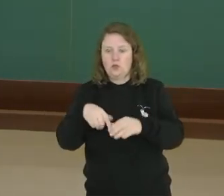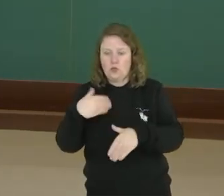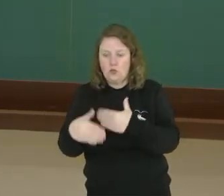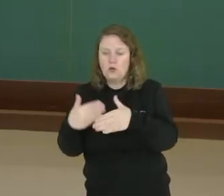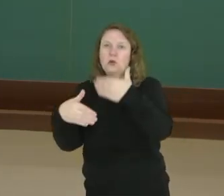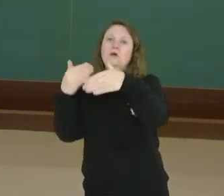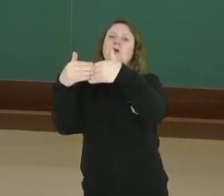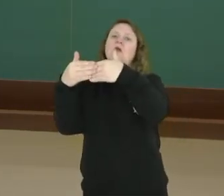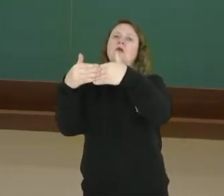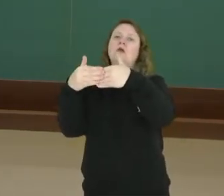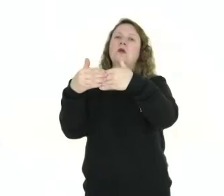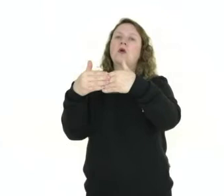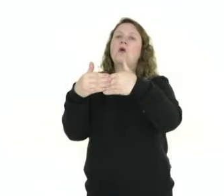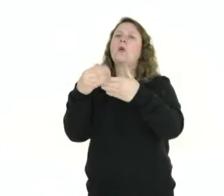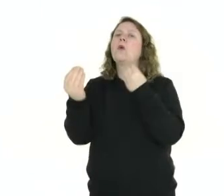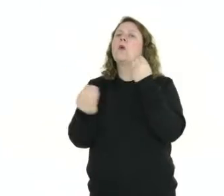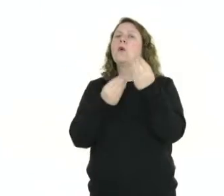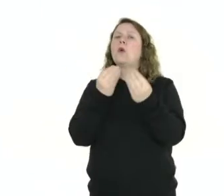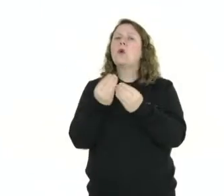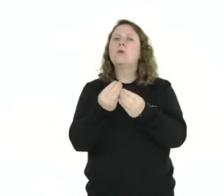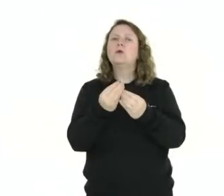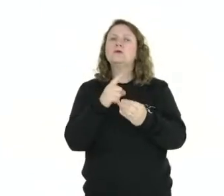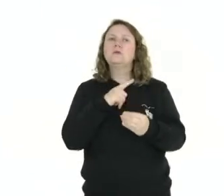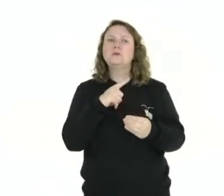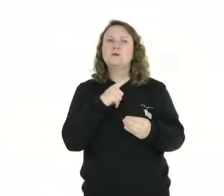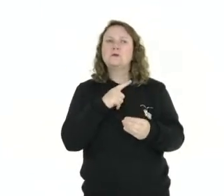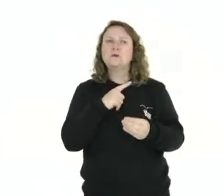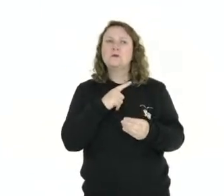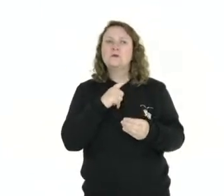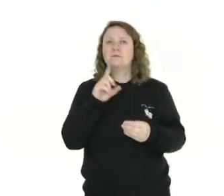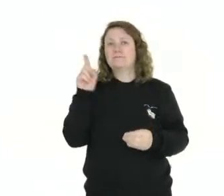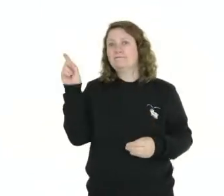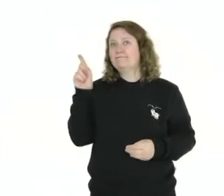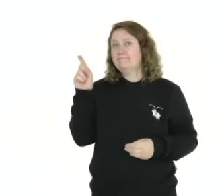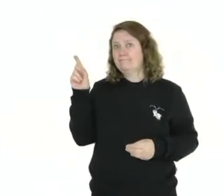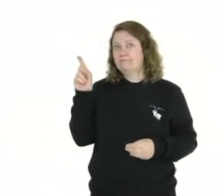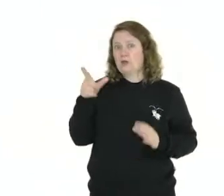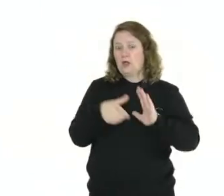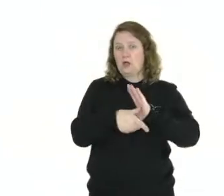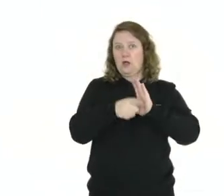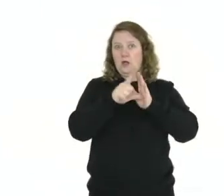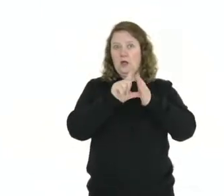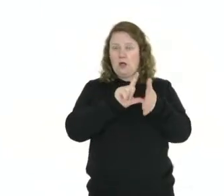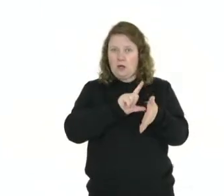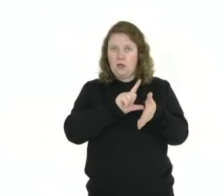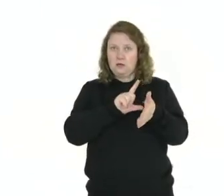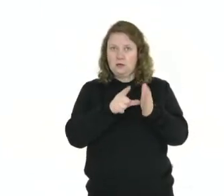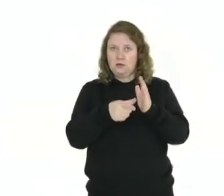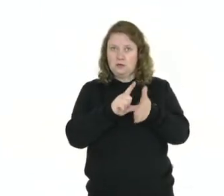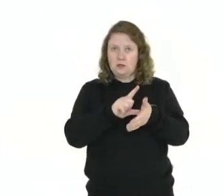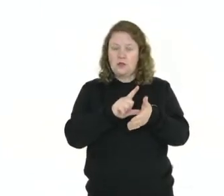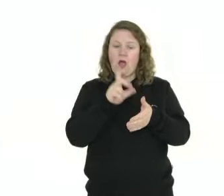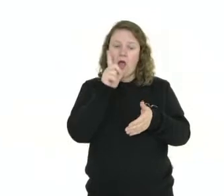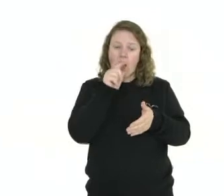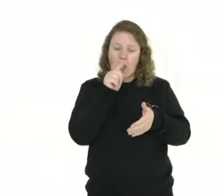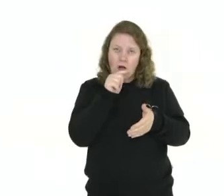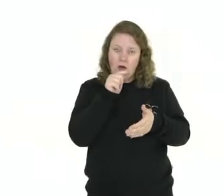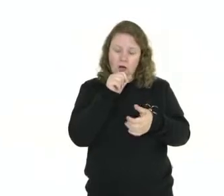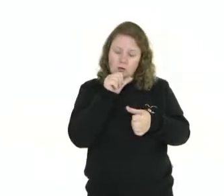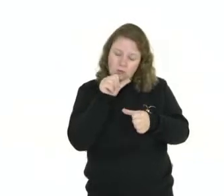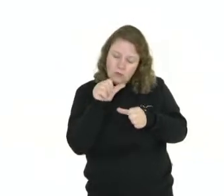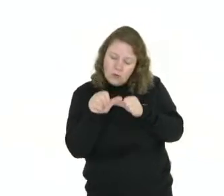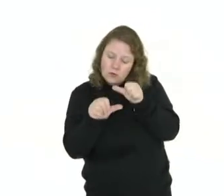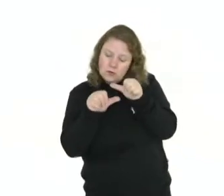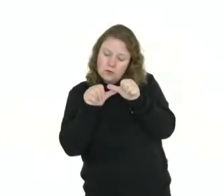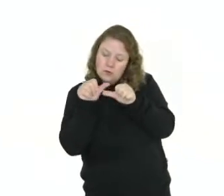alguns estudos, evoluíram de alguns grupos de anfíbios. Depois de milhões de anos, eles tornaram-se, então, dominantes. Então,